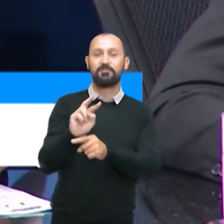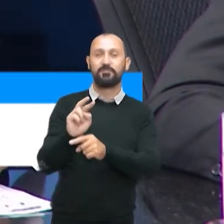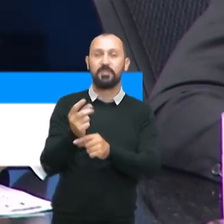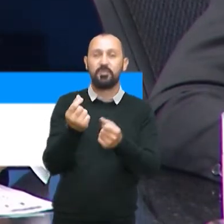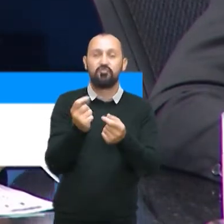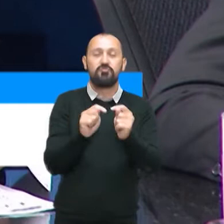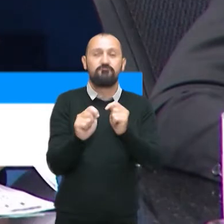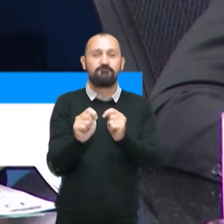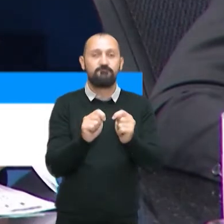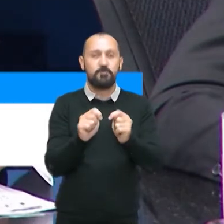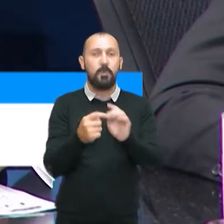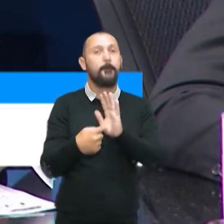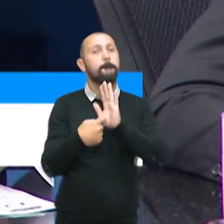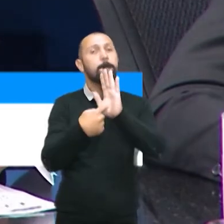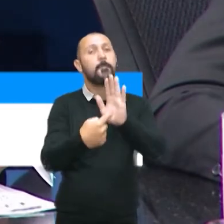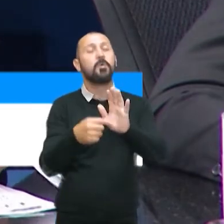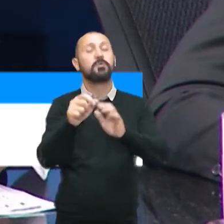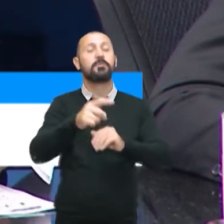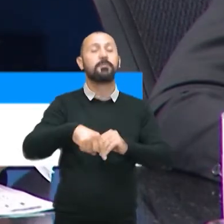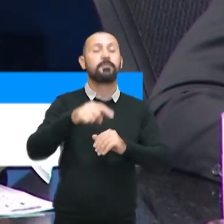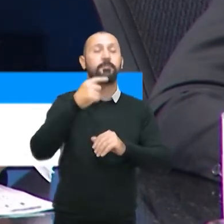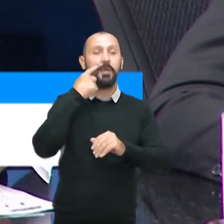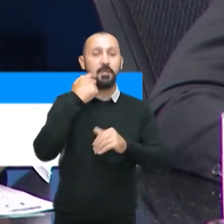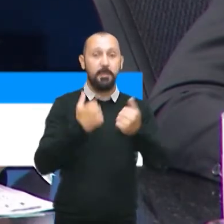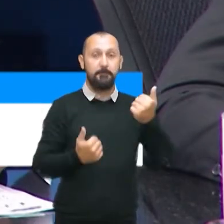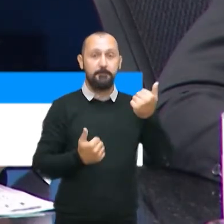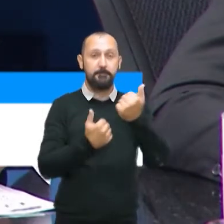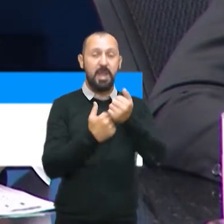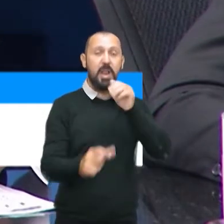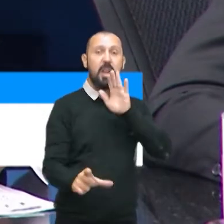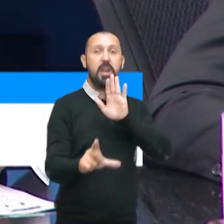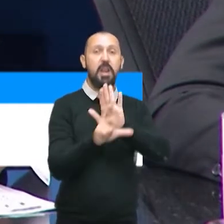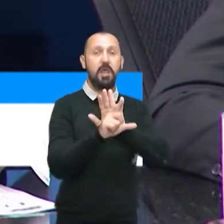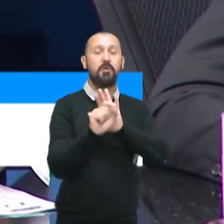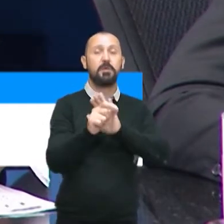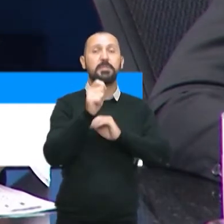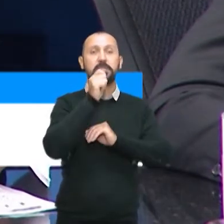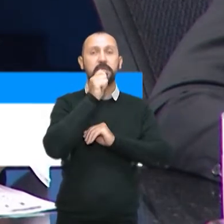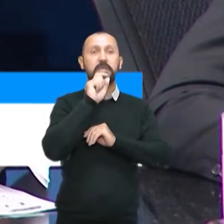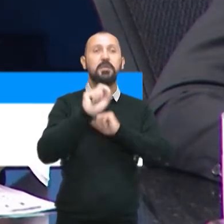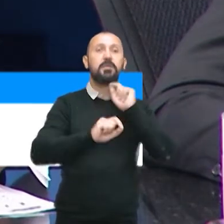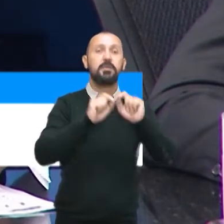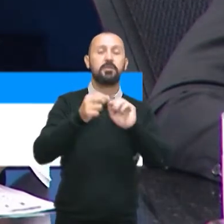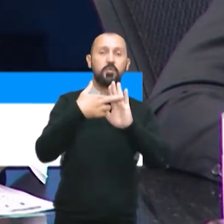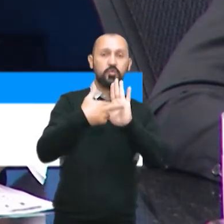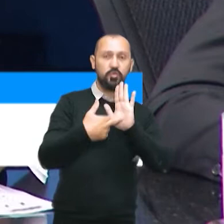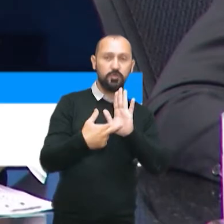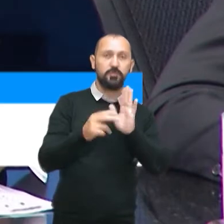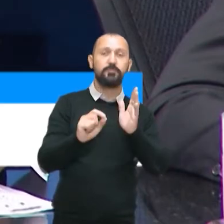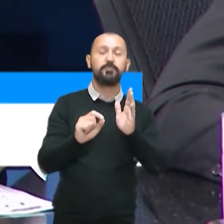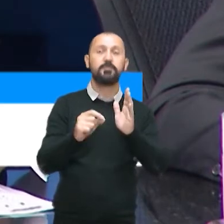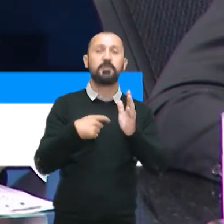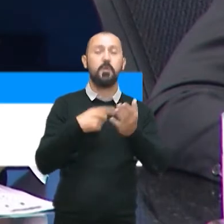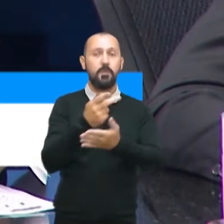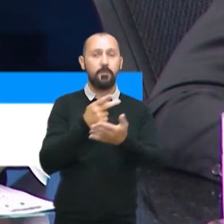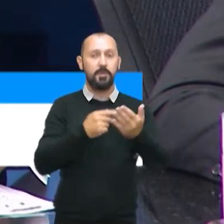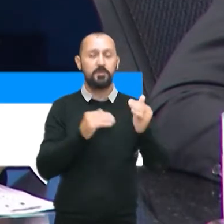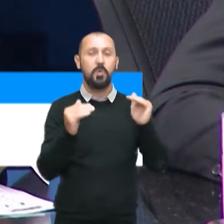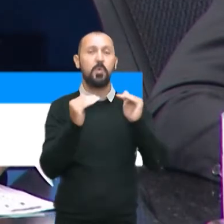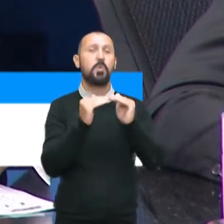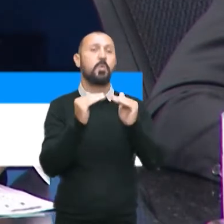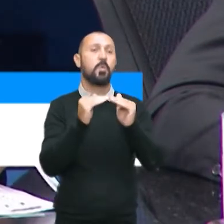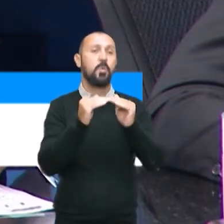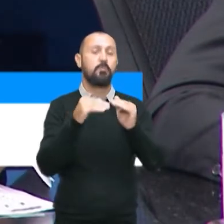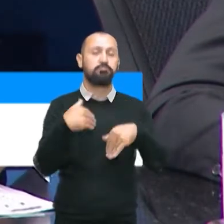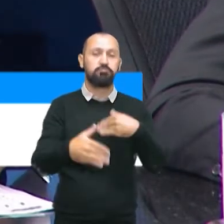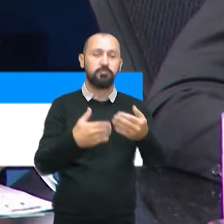das tarifas. Diante do exposto, por encontrar amparo constitucional legal e ainda respeitar os aspectos regimentais, sou de parecer